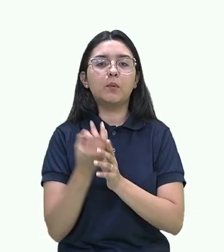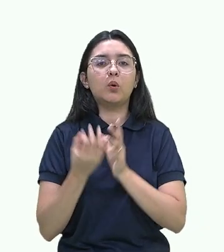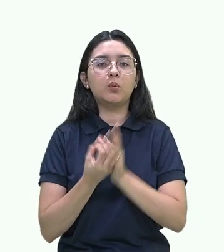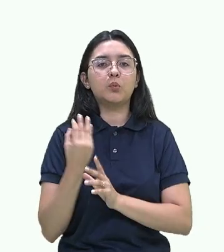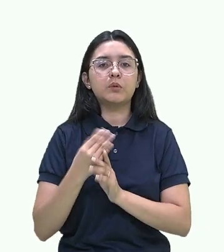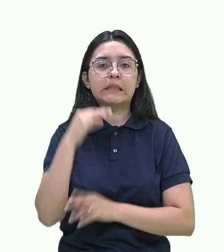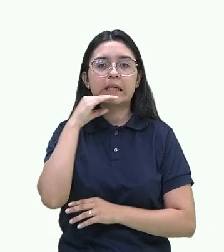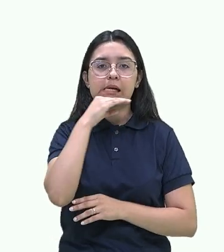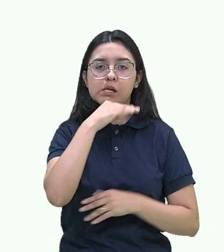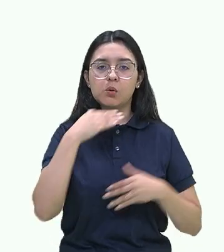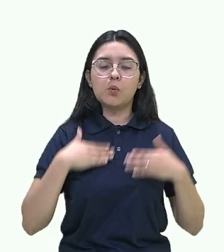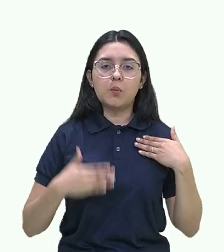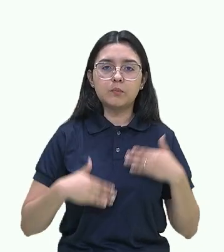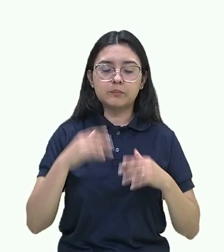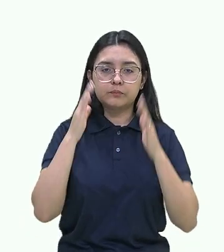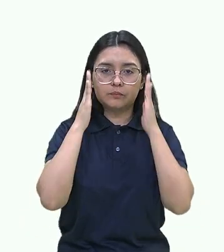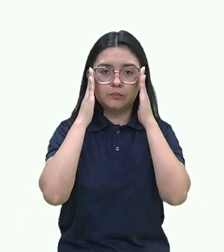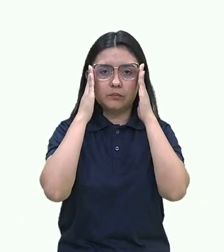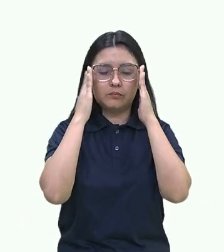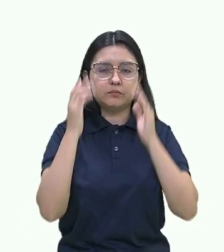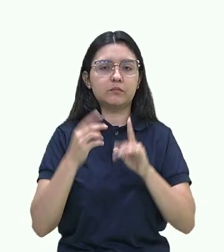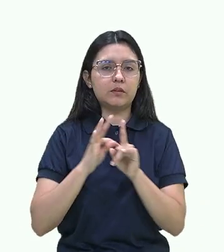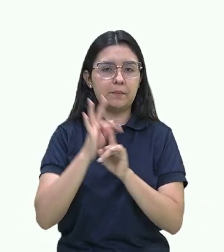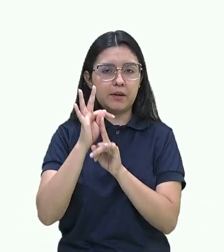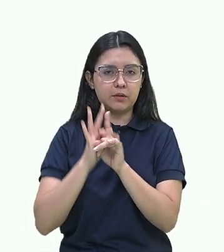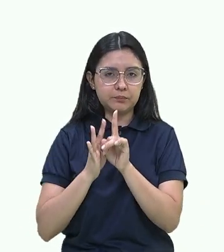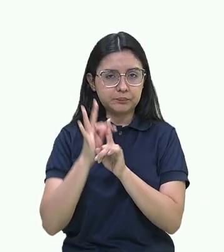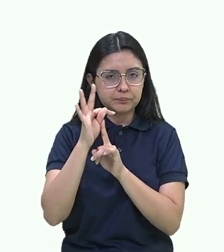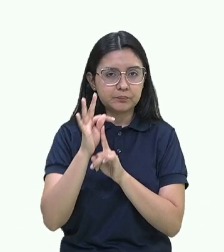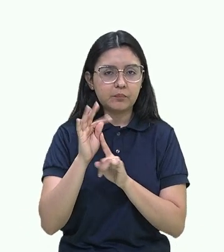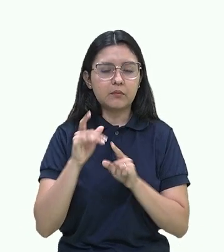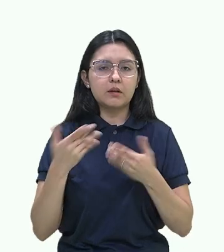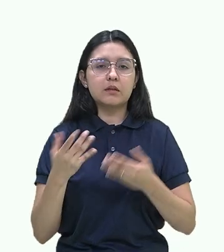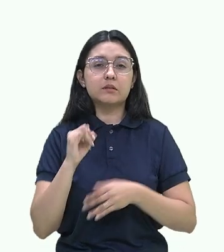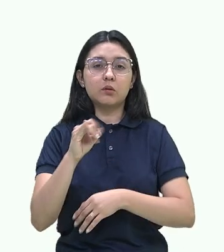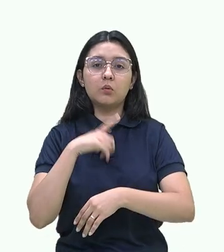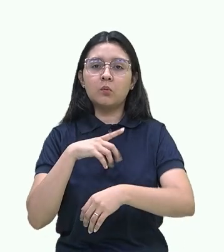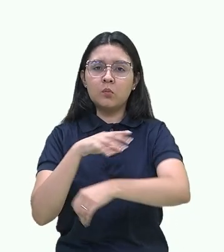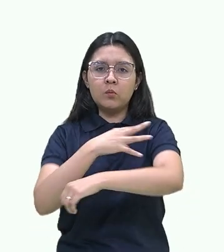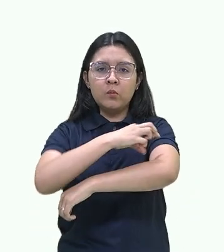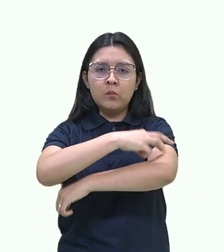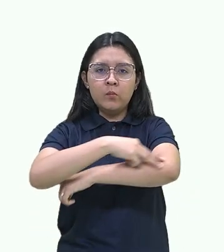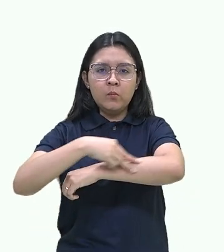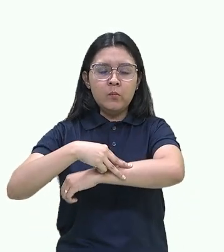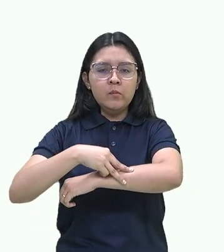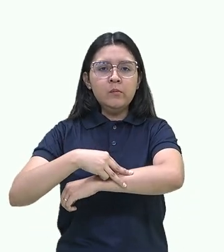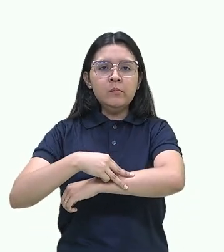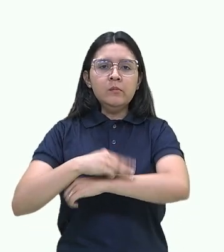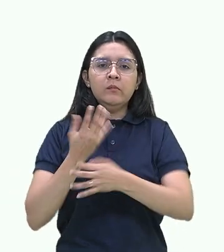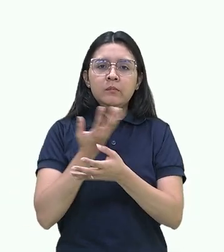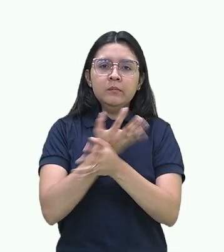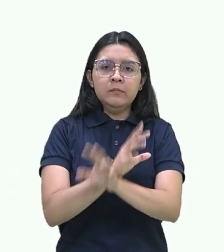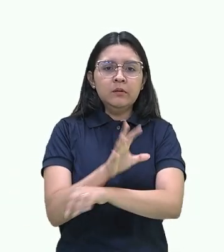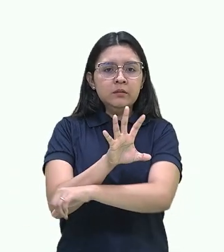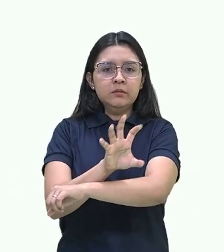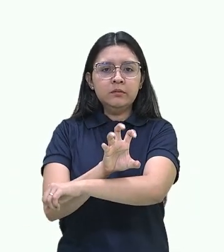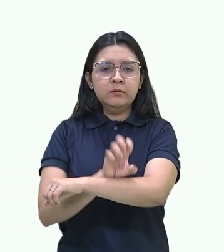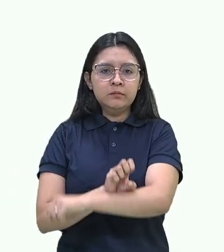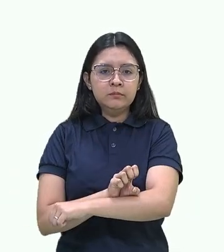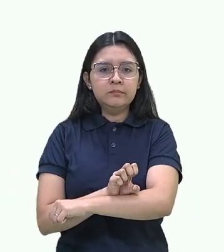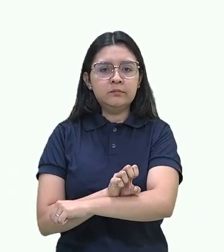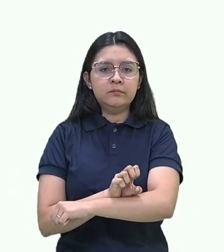calor, quando o músculo esquelético se contrai e nesse momento da